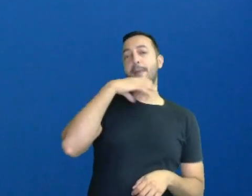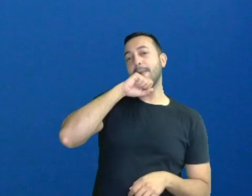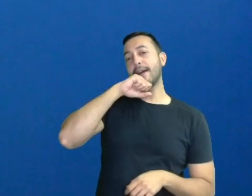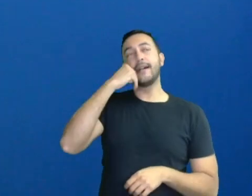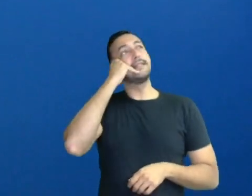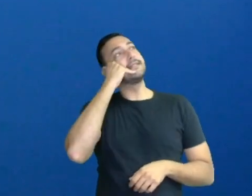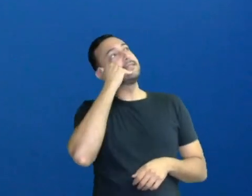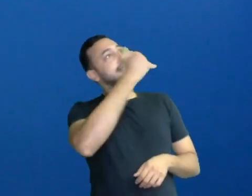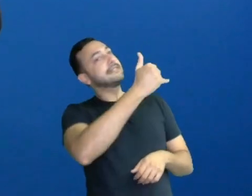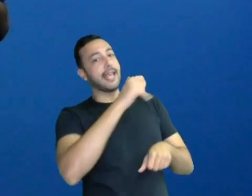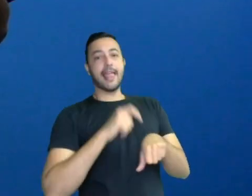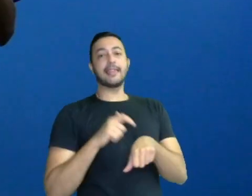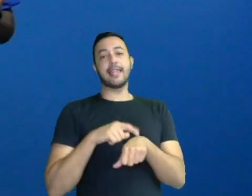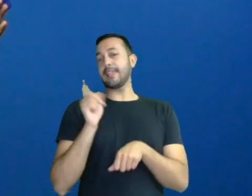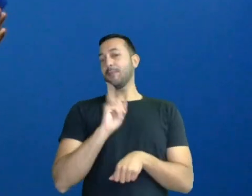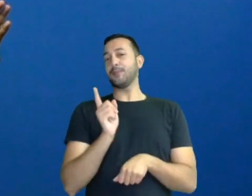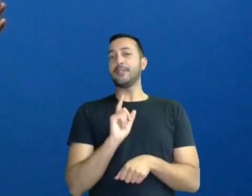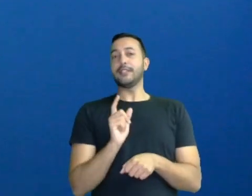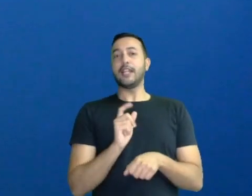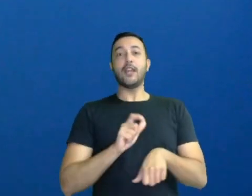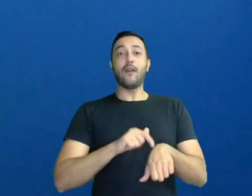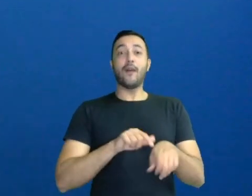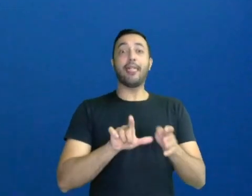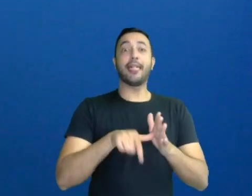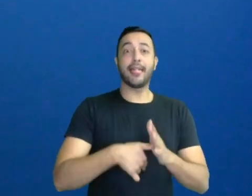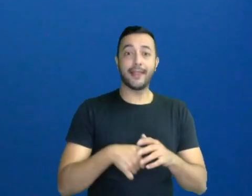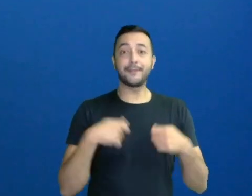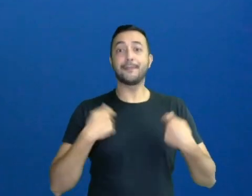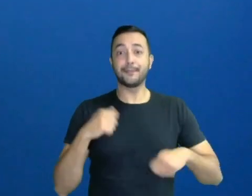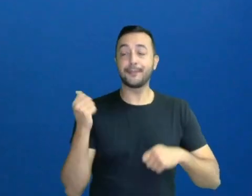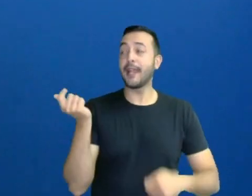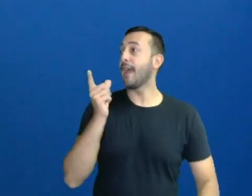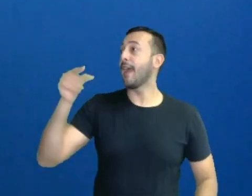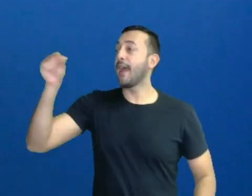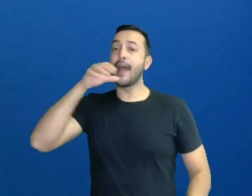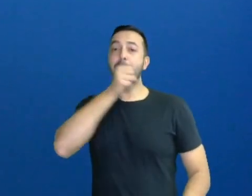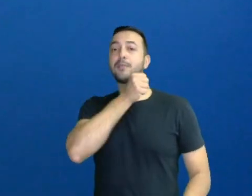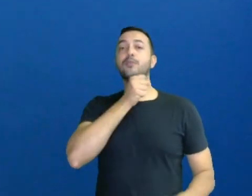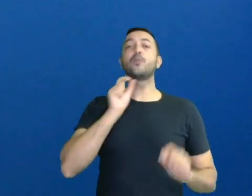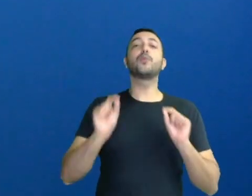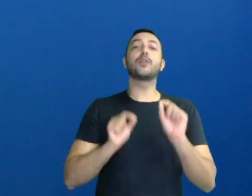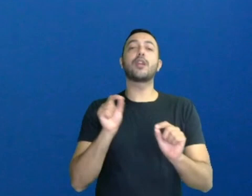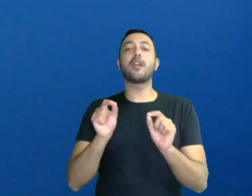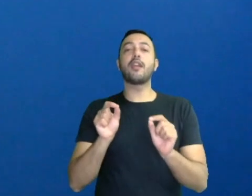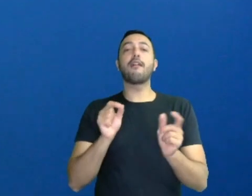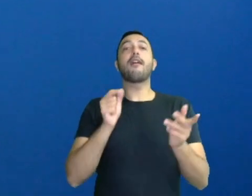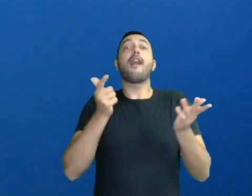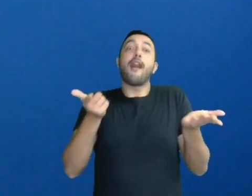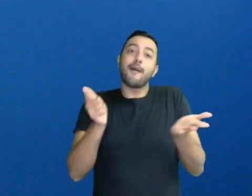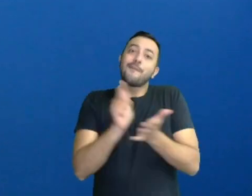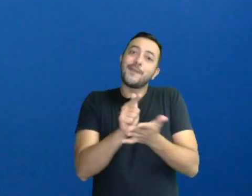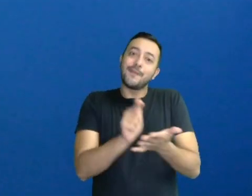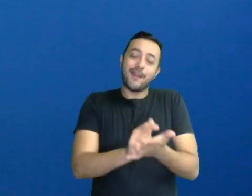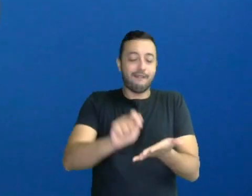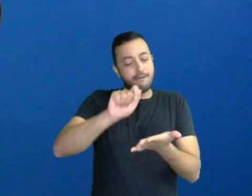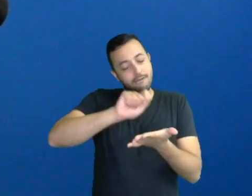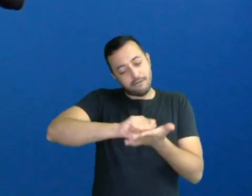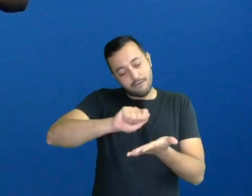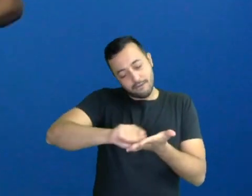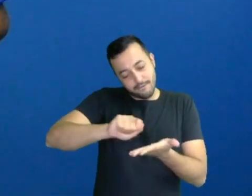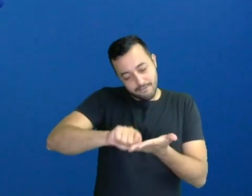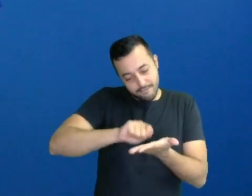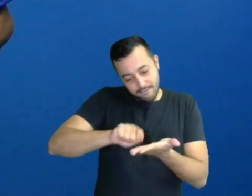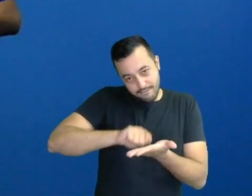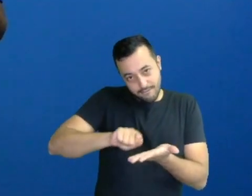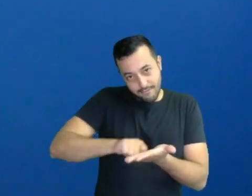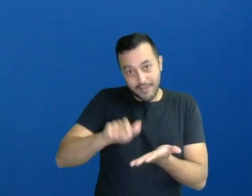papai ligar para mamãe para outra pessoa alguém da casa para avisar então a gente vai lá ou escreve